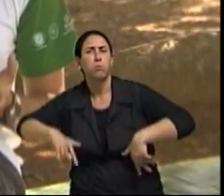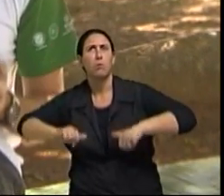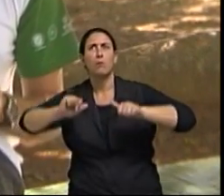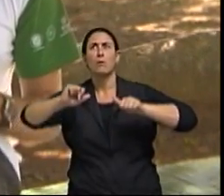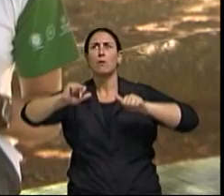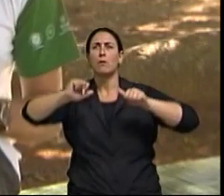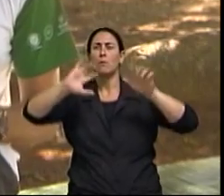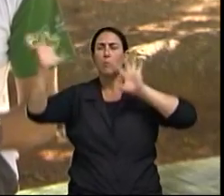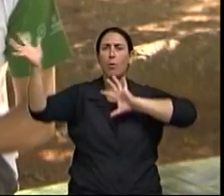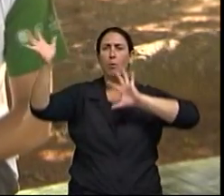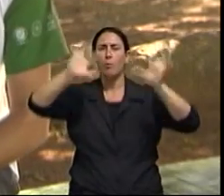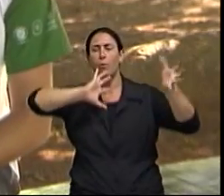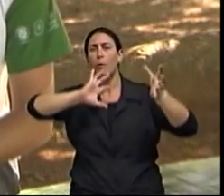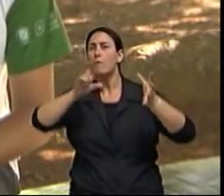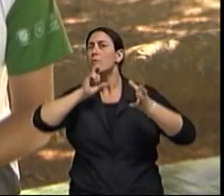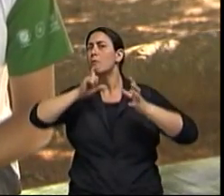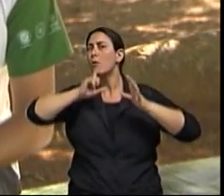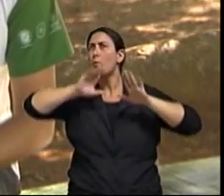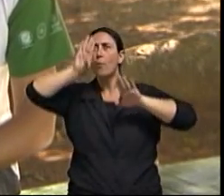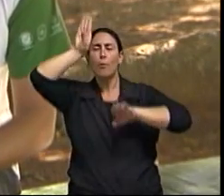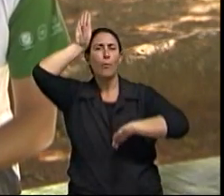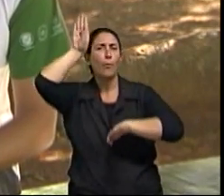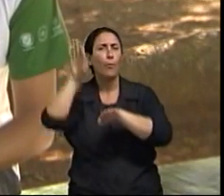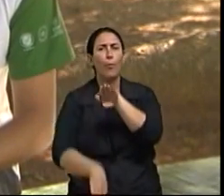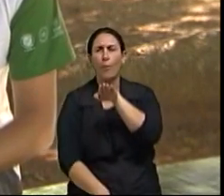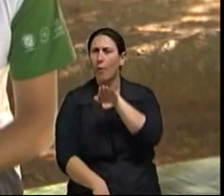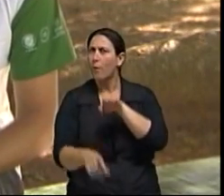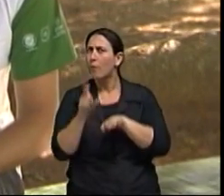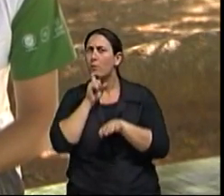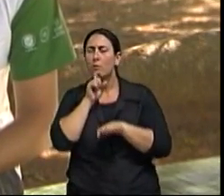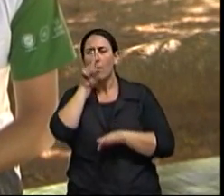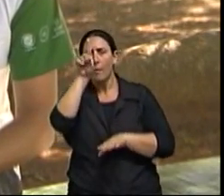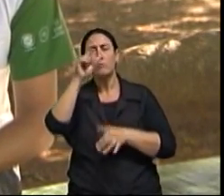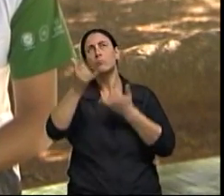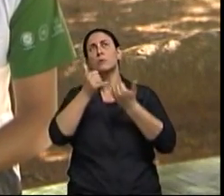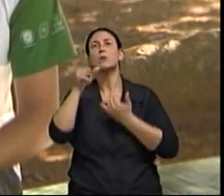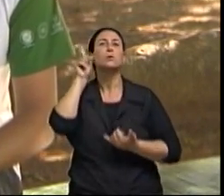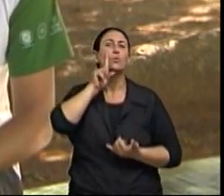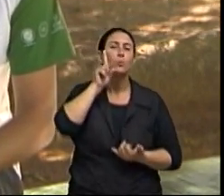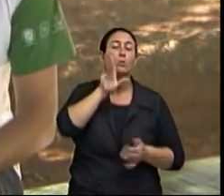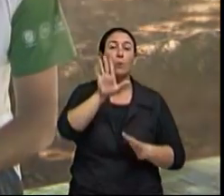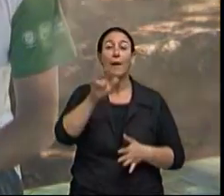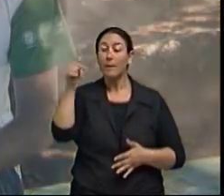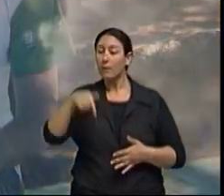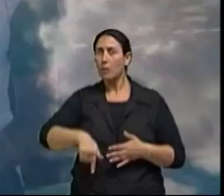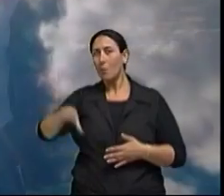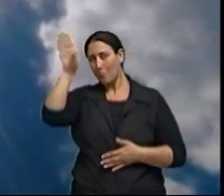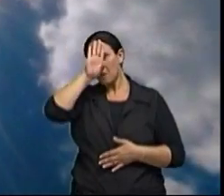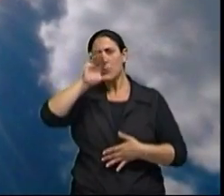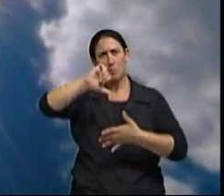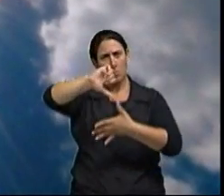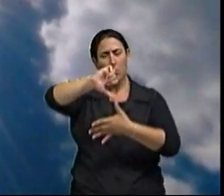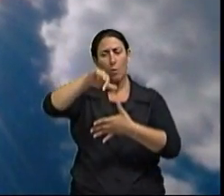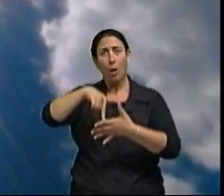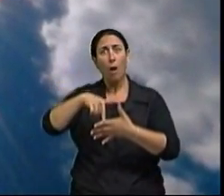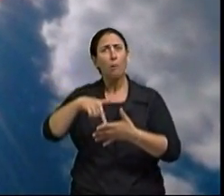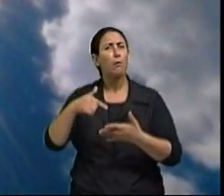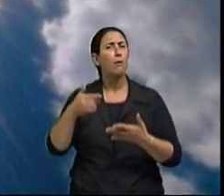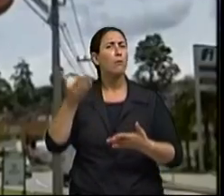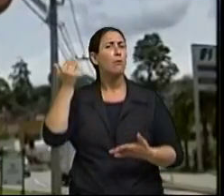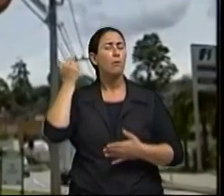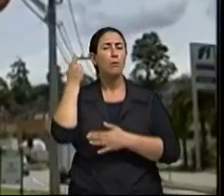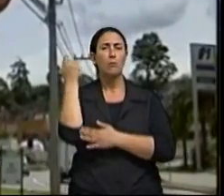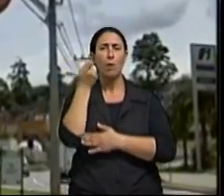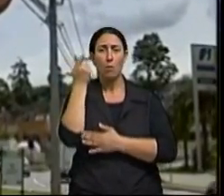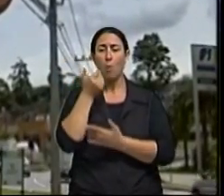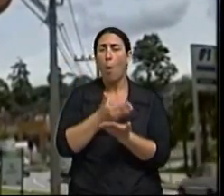e temperaturas muito abaixo da normalidade daquele país, dos Estados Unidos, por exemplo. No Brasil, nós aqui mesmo no Rio Grande do Sul sofremos no início